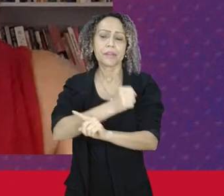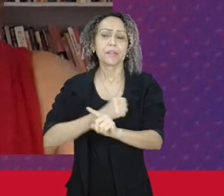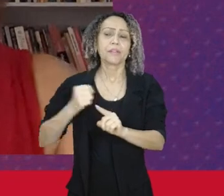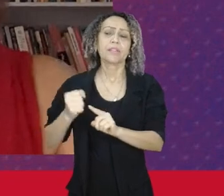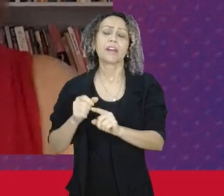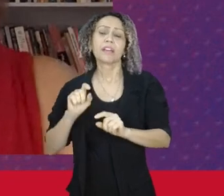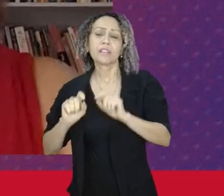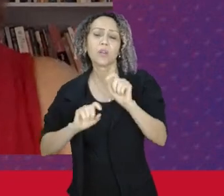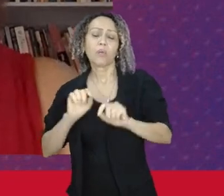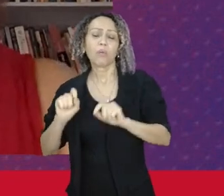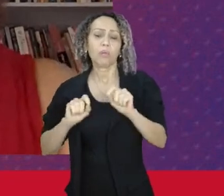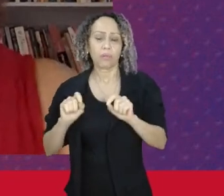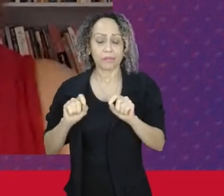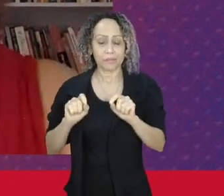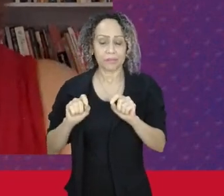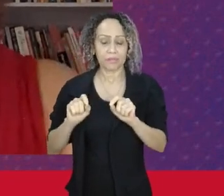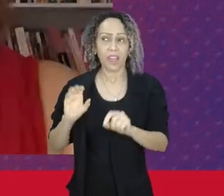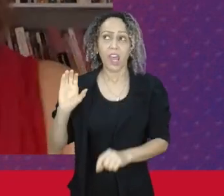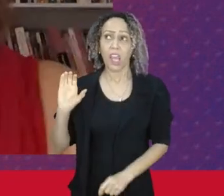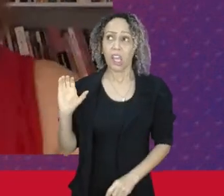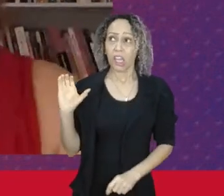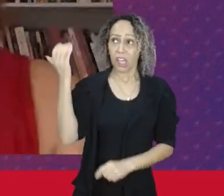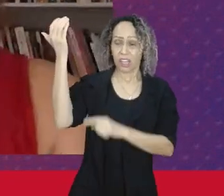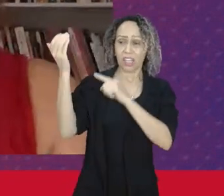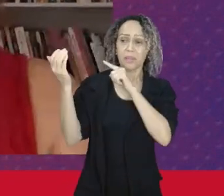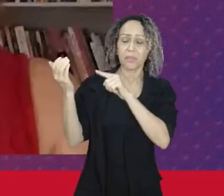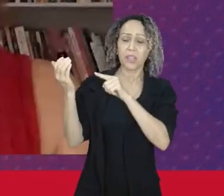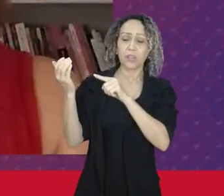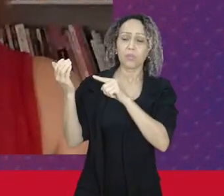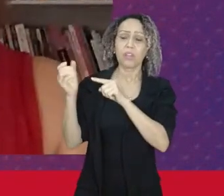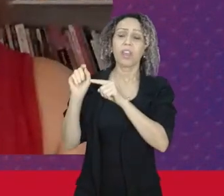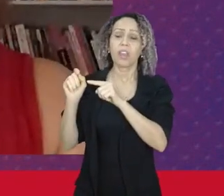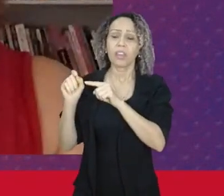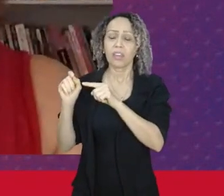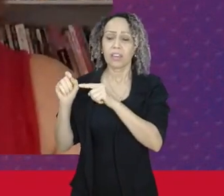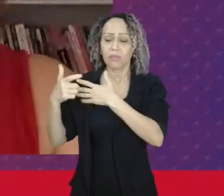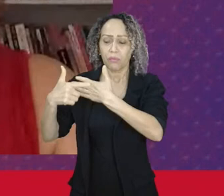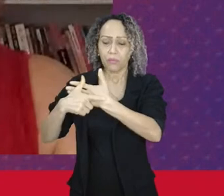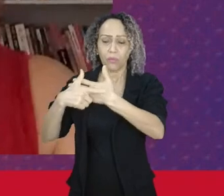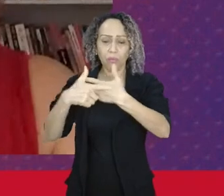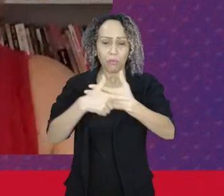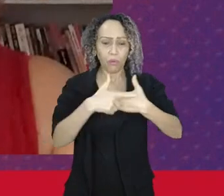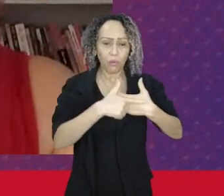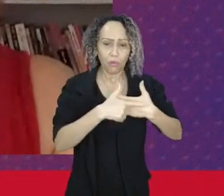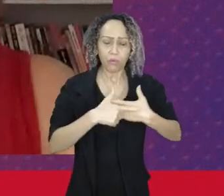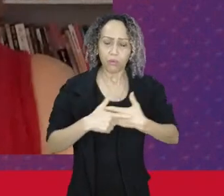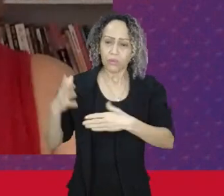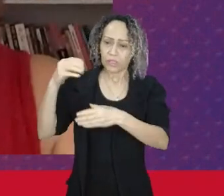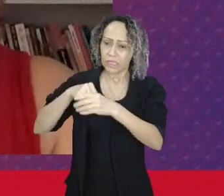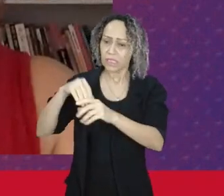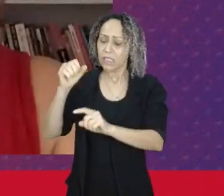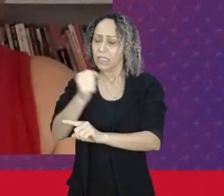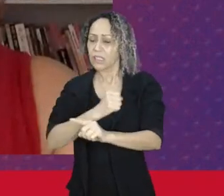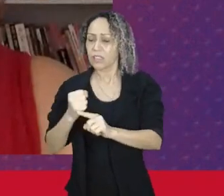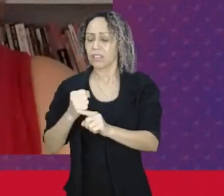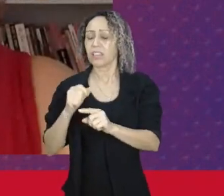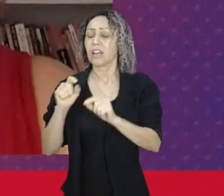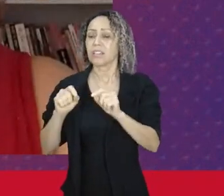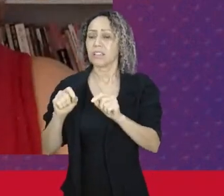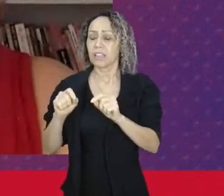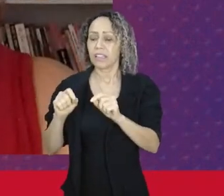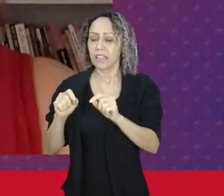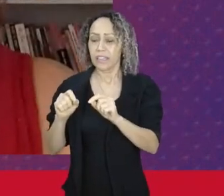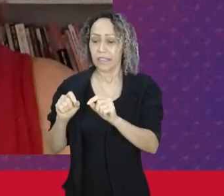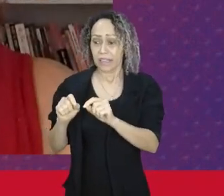acaba determinando funções sociais que segregam os gêneros, e as mulheres são as